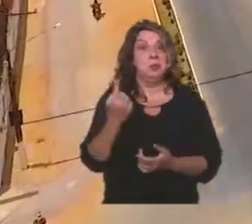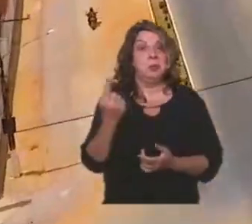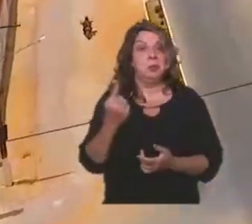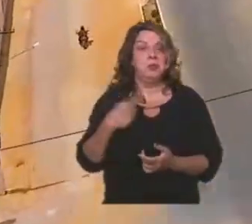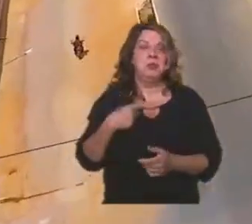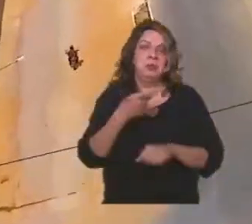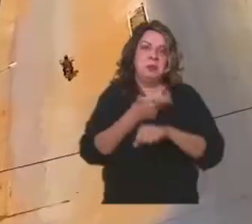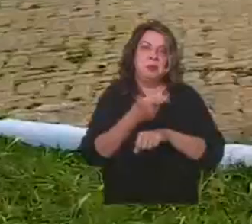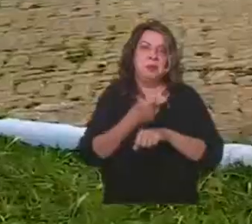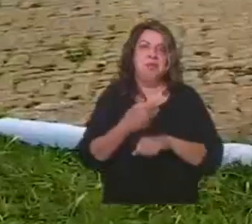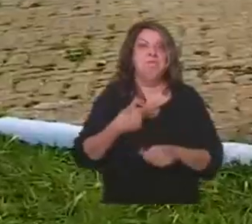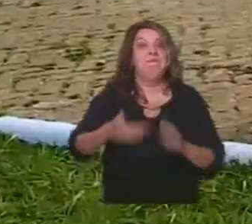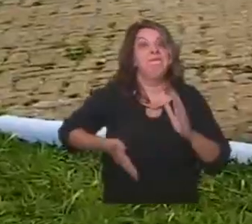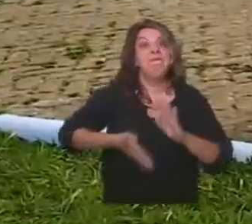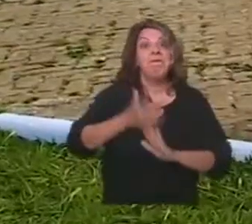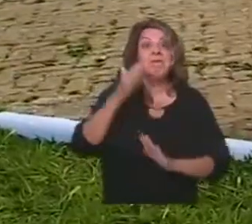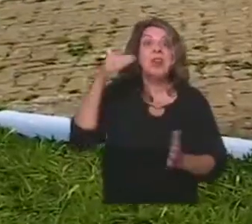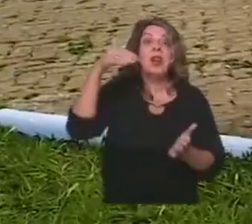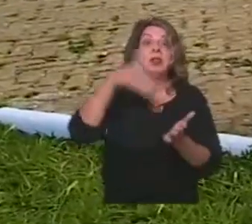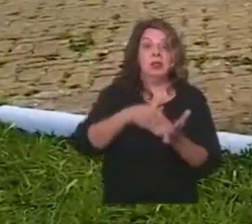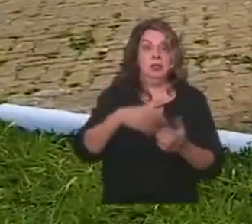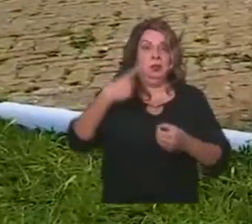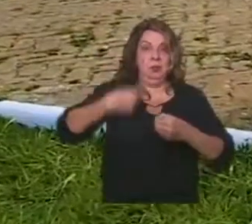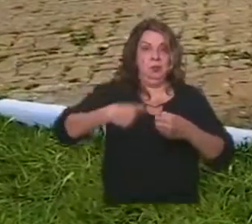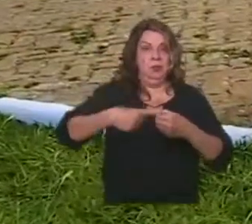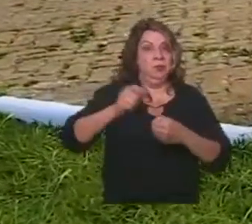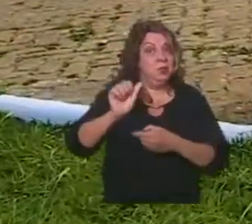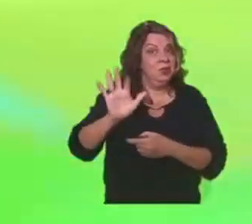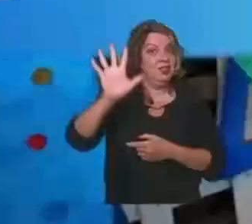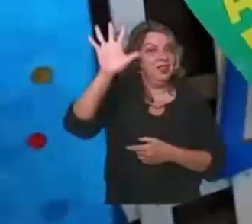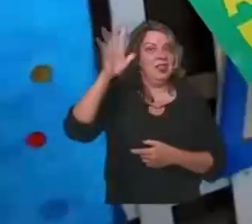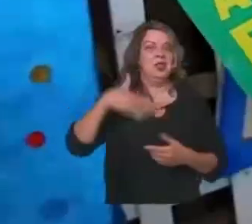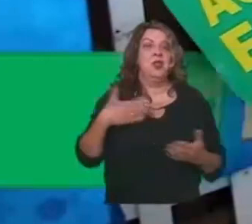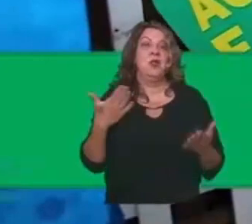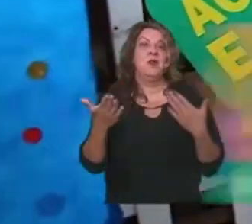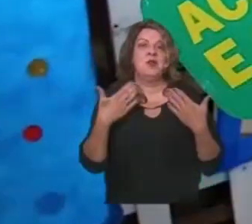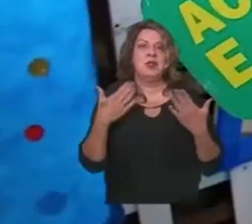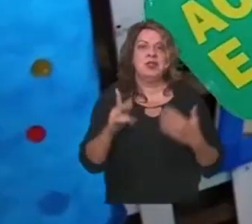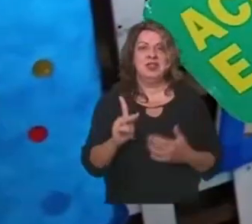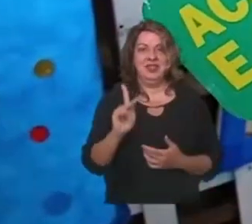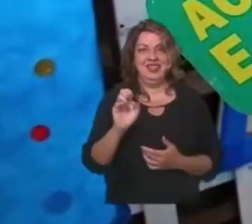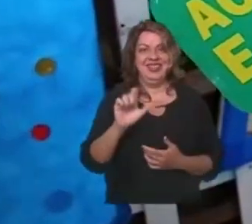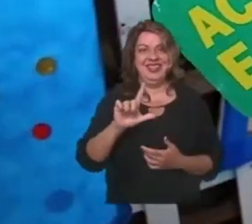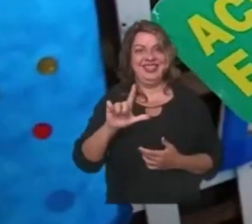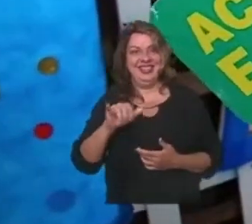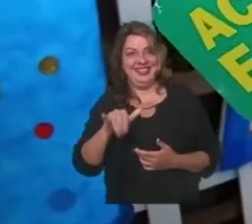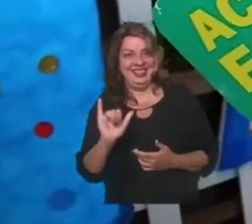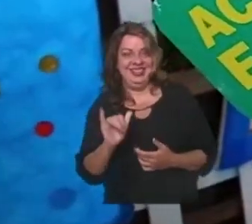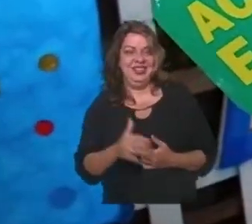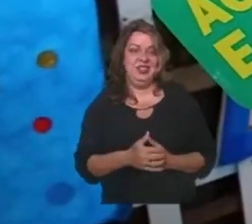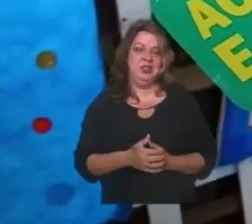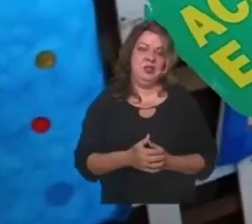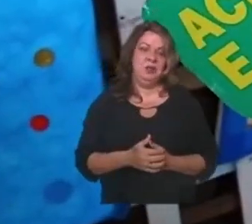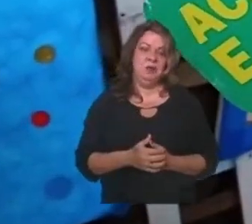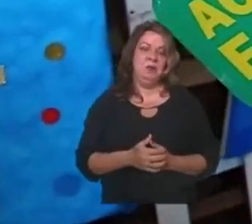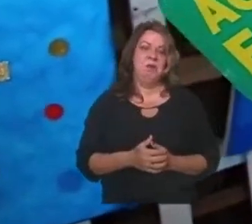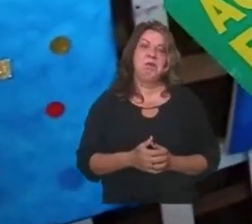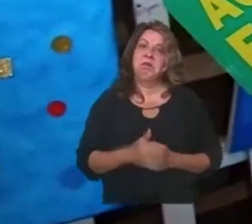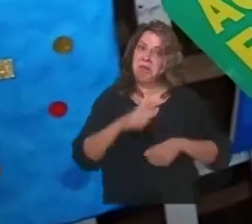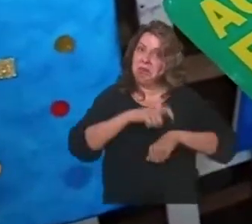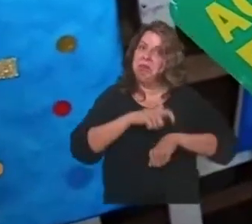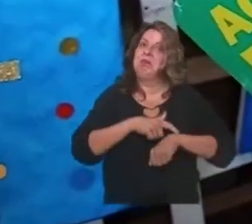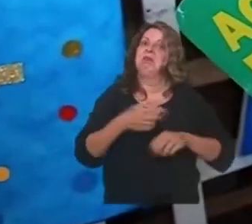Cap colocou o pé na estrada e foi até Lagarto conversar com a Kelly. A ajuda do Caju Cap veio de boa